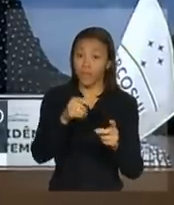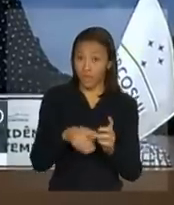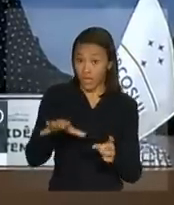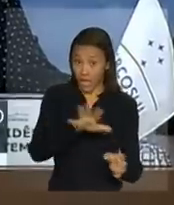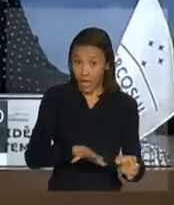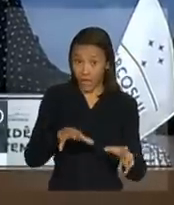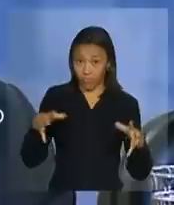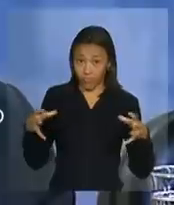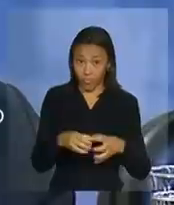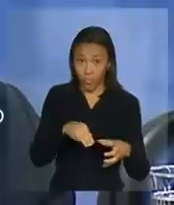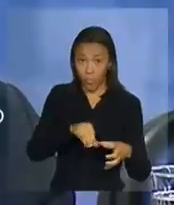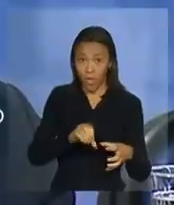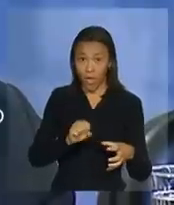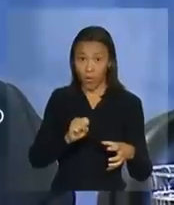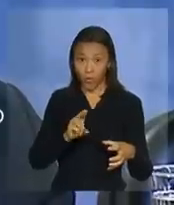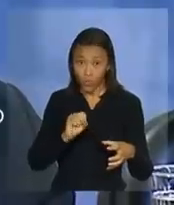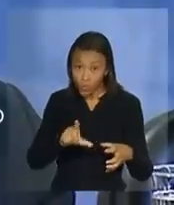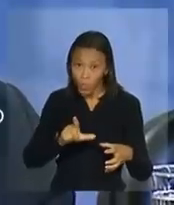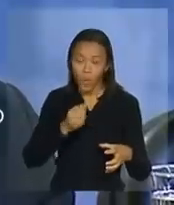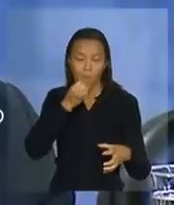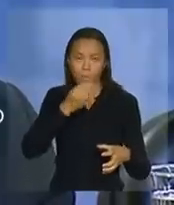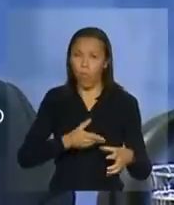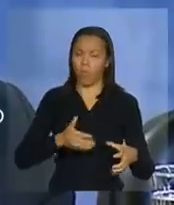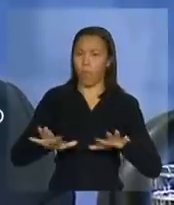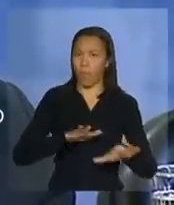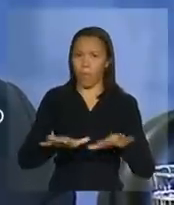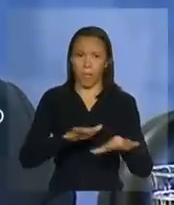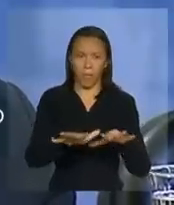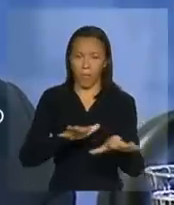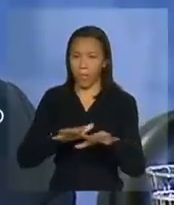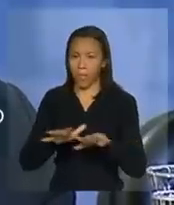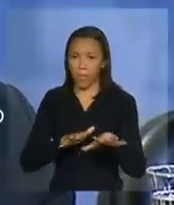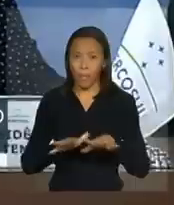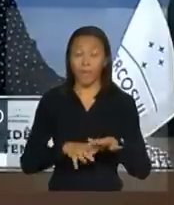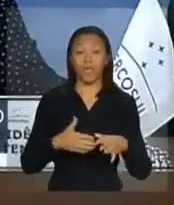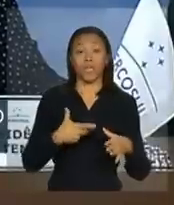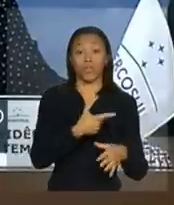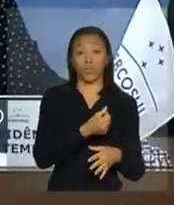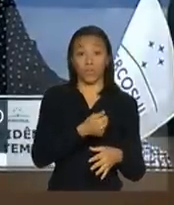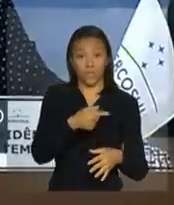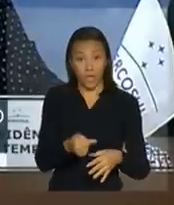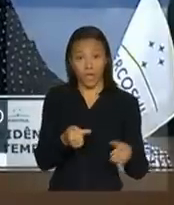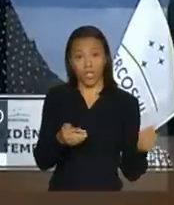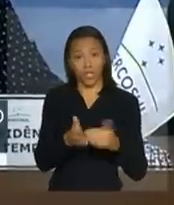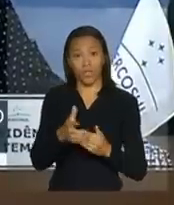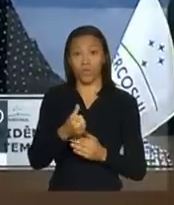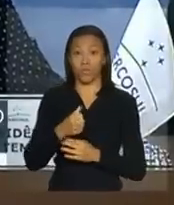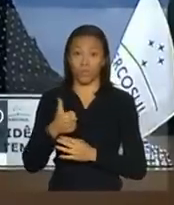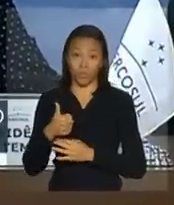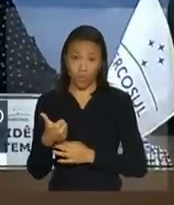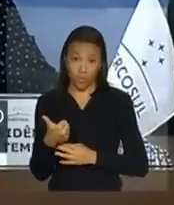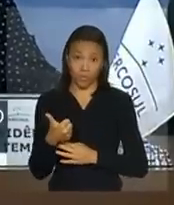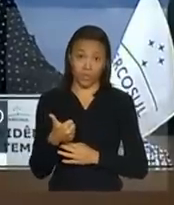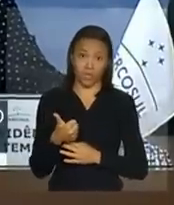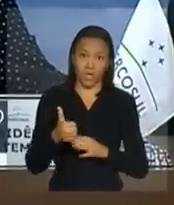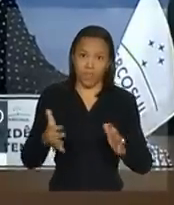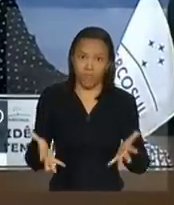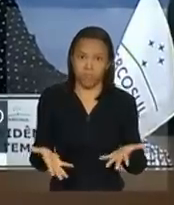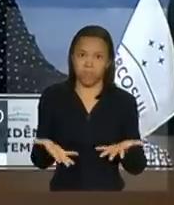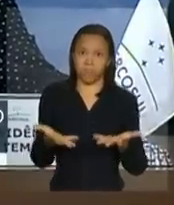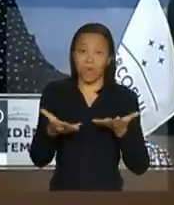importante polo irradiador de dinamismo. Entre 2007 e 2011,